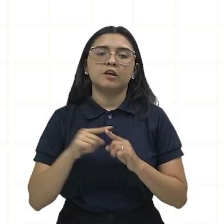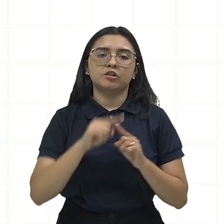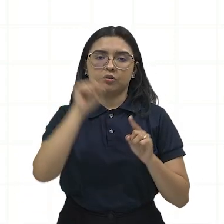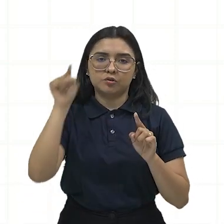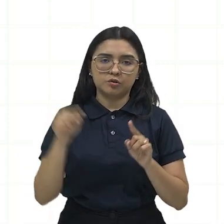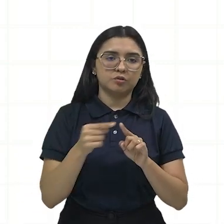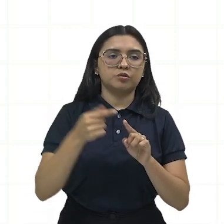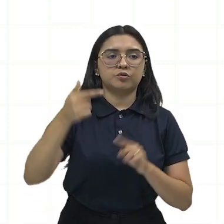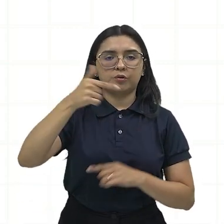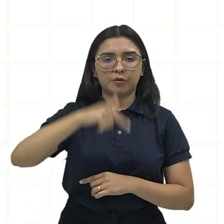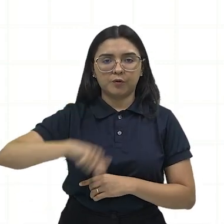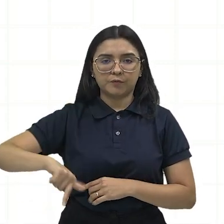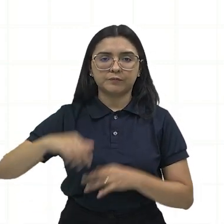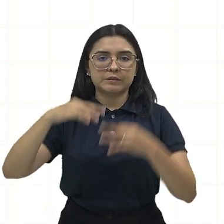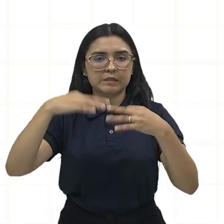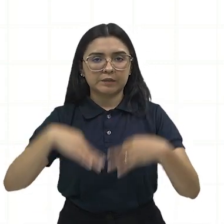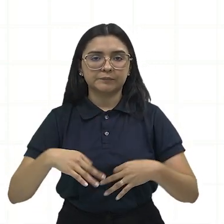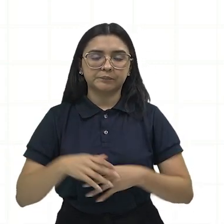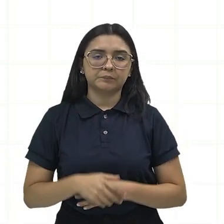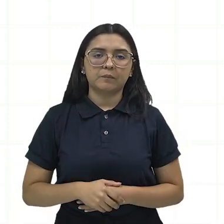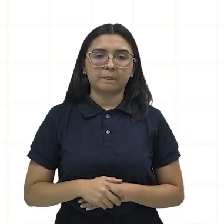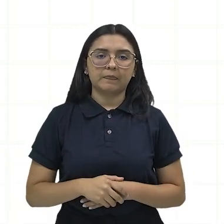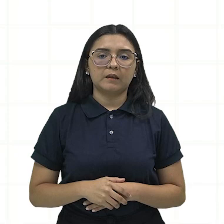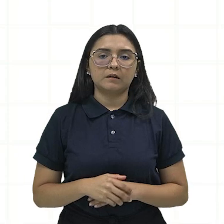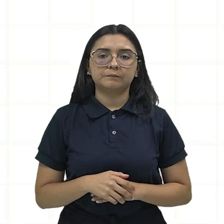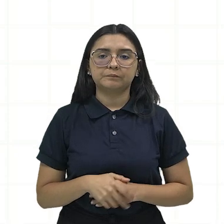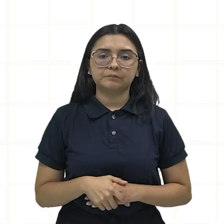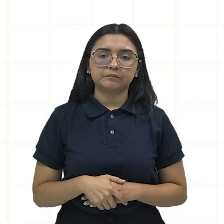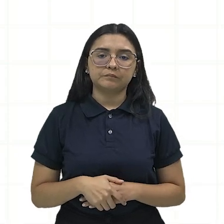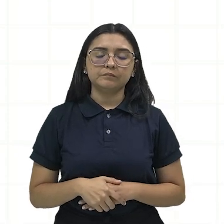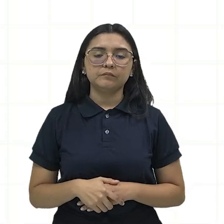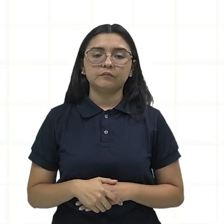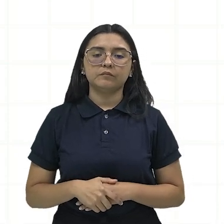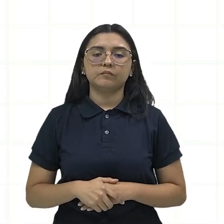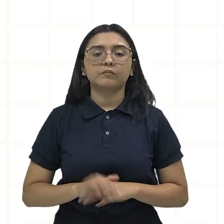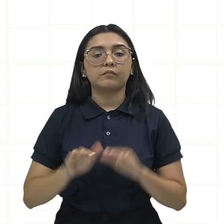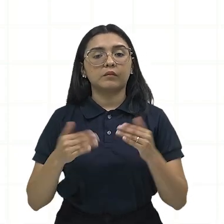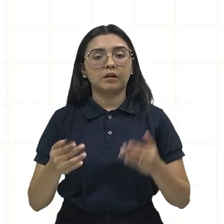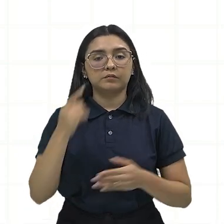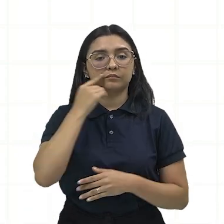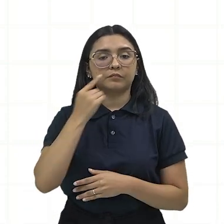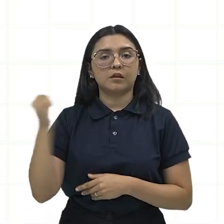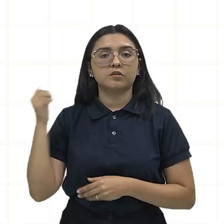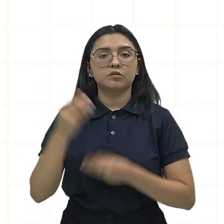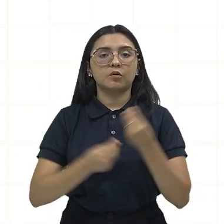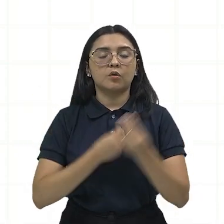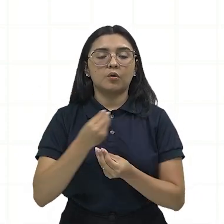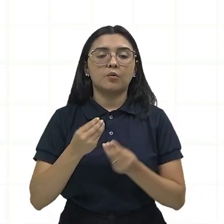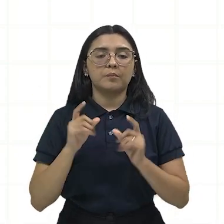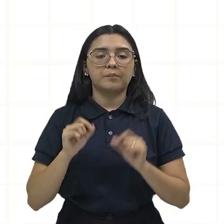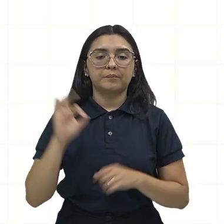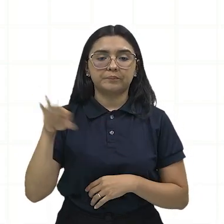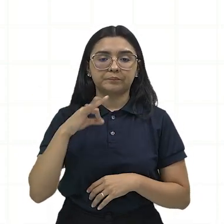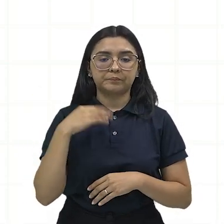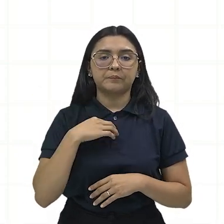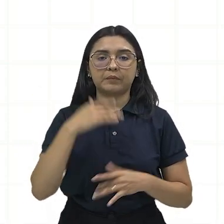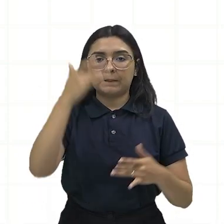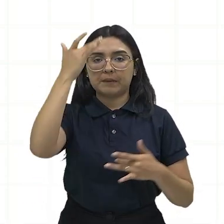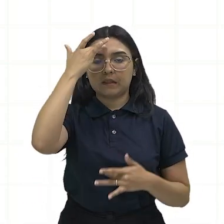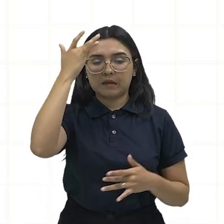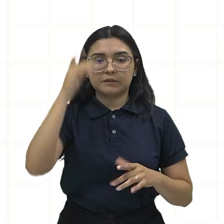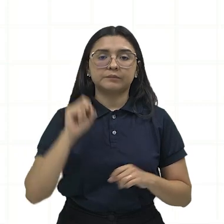vez, certo? Então, este é o ciclo da malária,